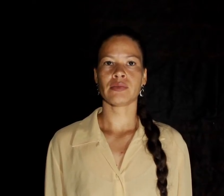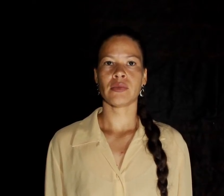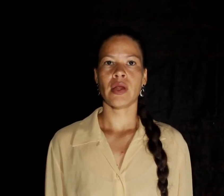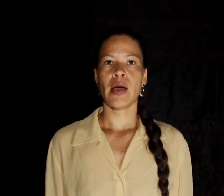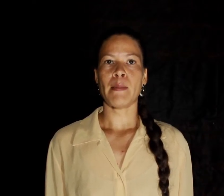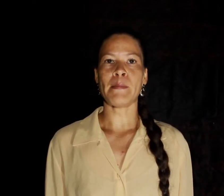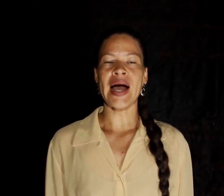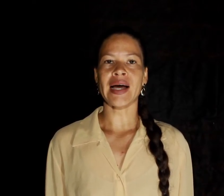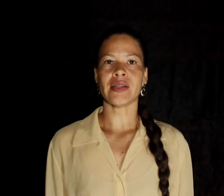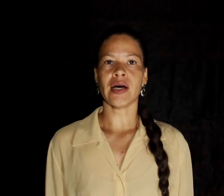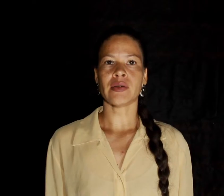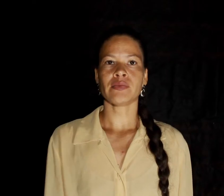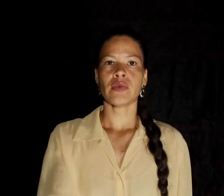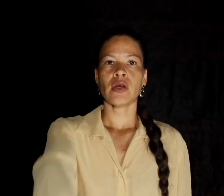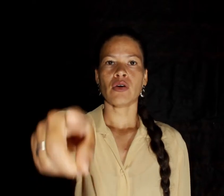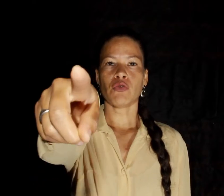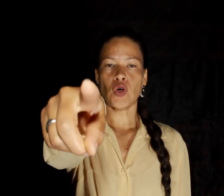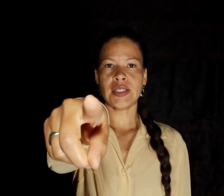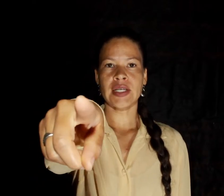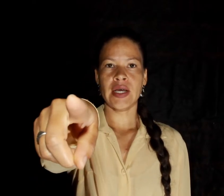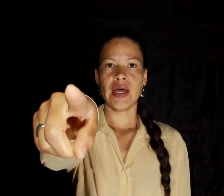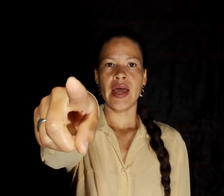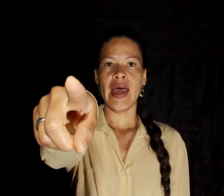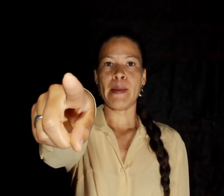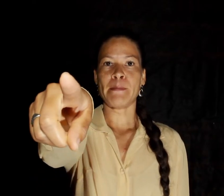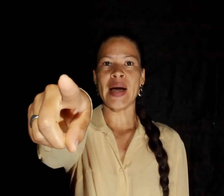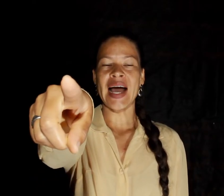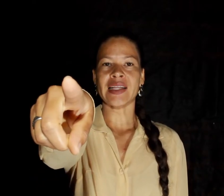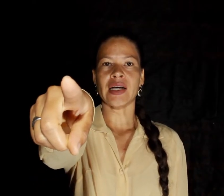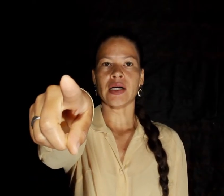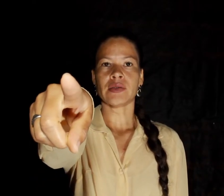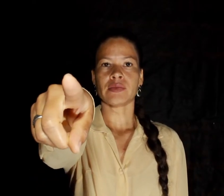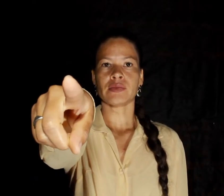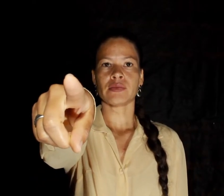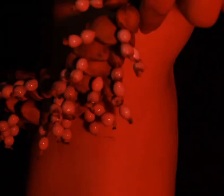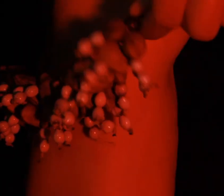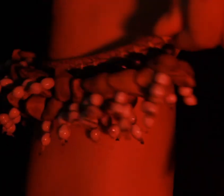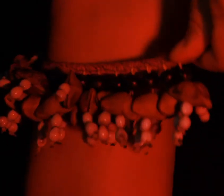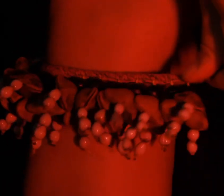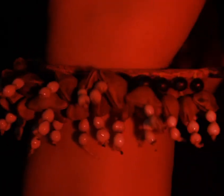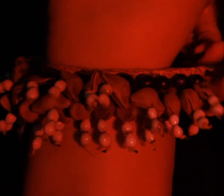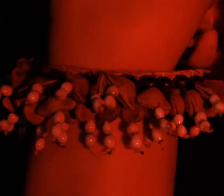Parda. Parda. Você é parda.